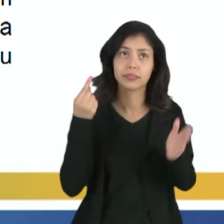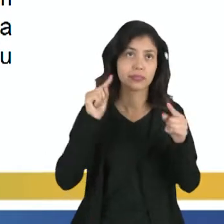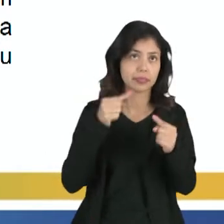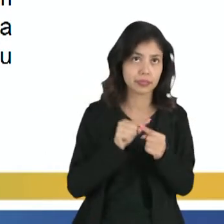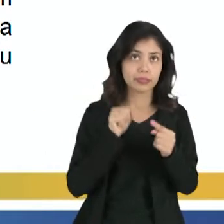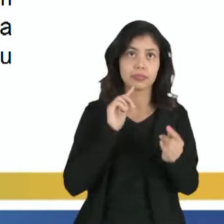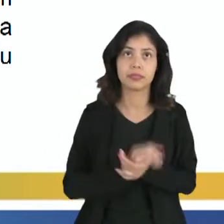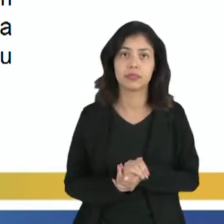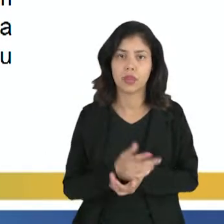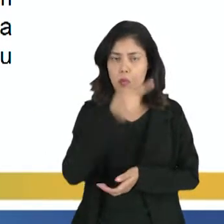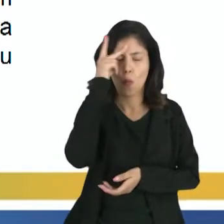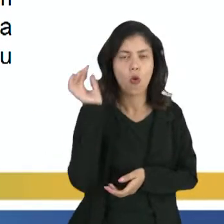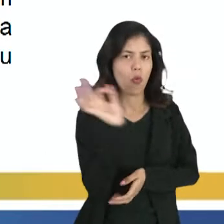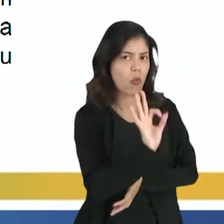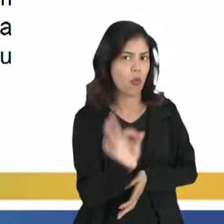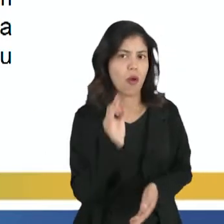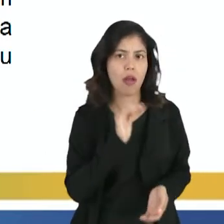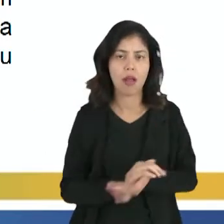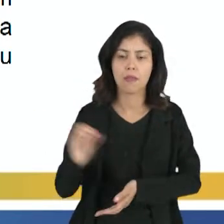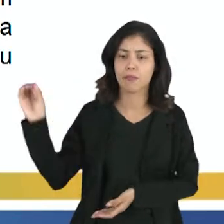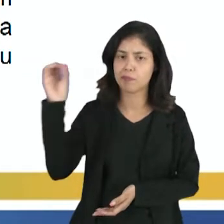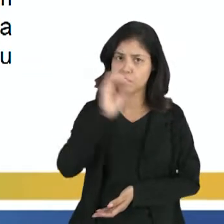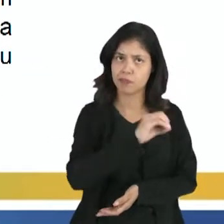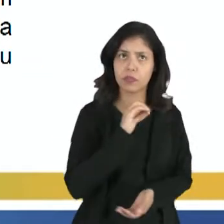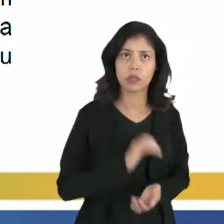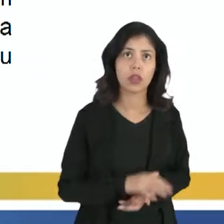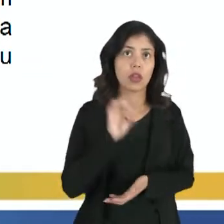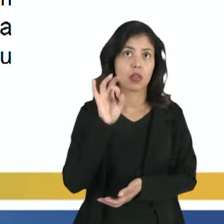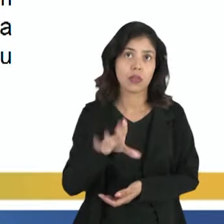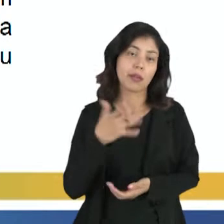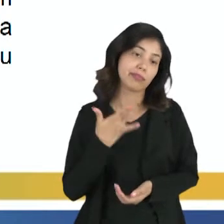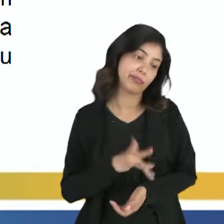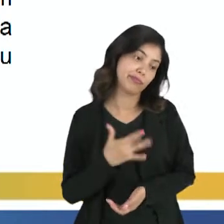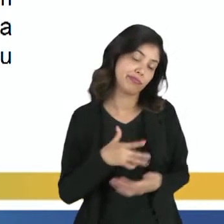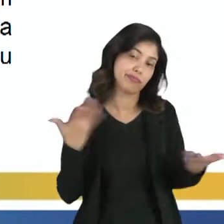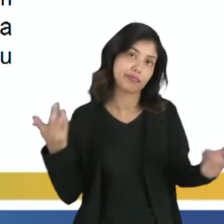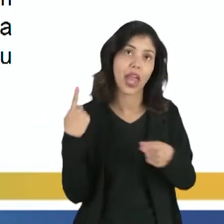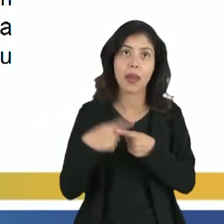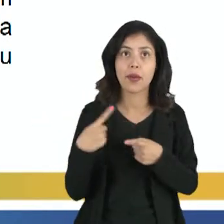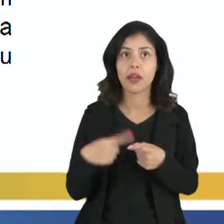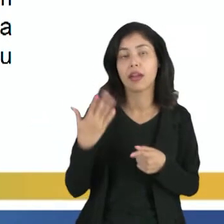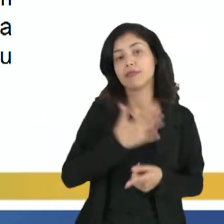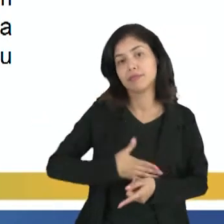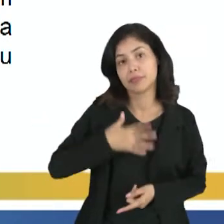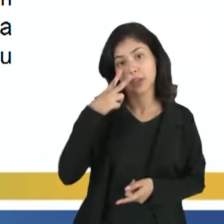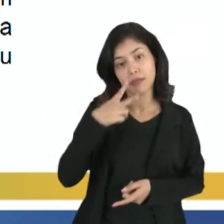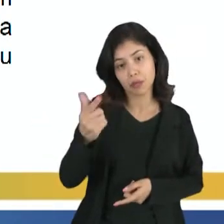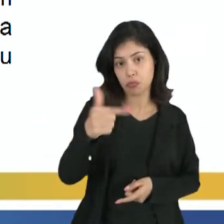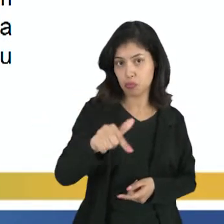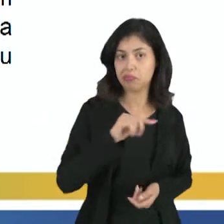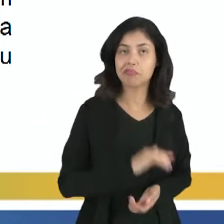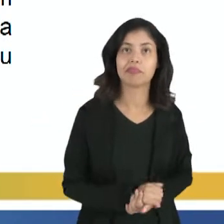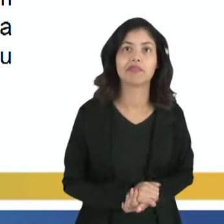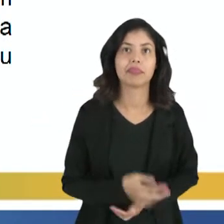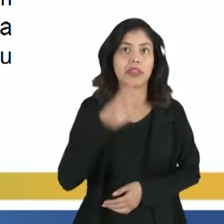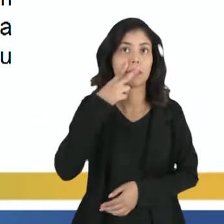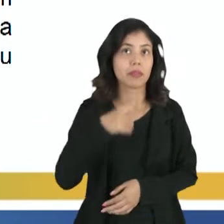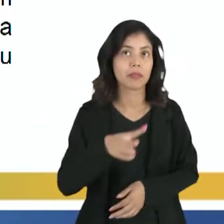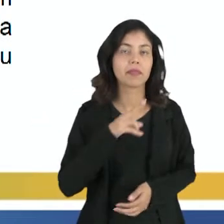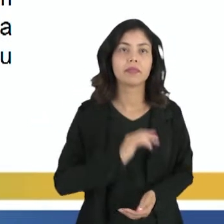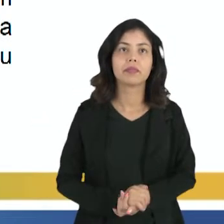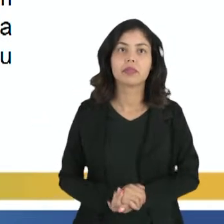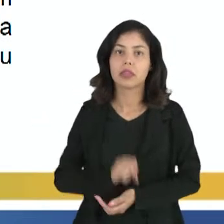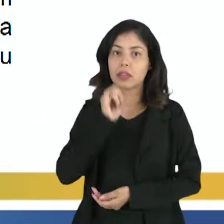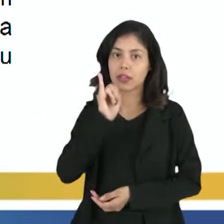próximo. Ninguém fala em cometa e é pena, porque eu gostaria de tornar a ver um cometa, para